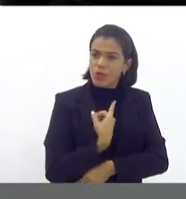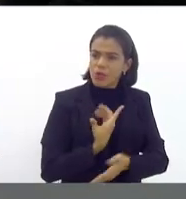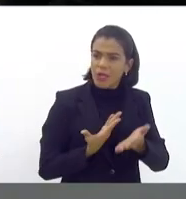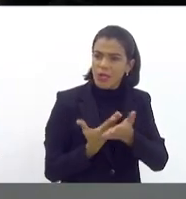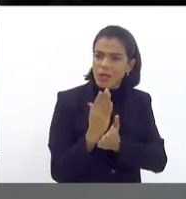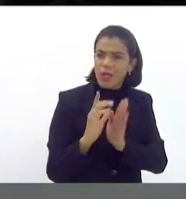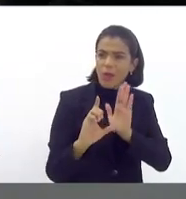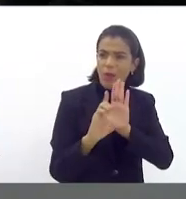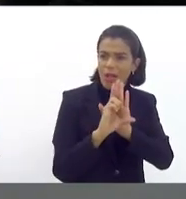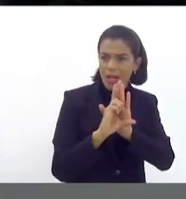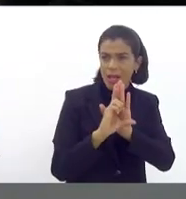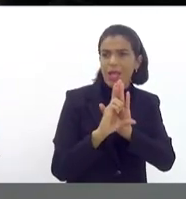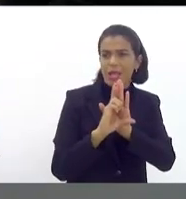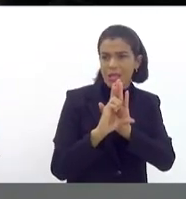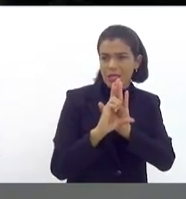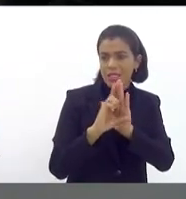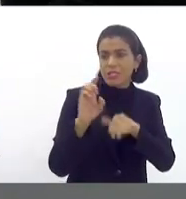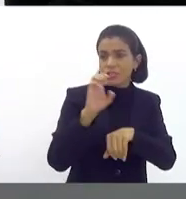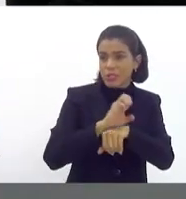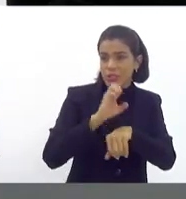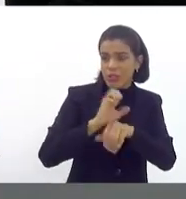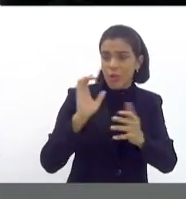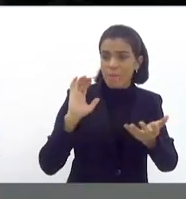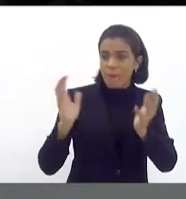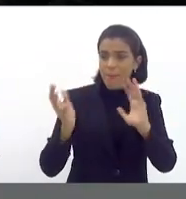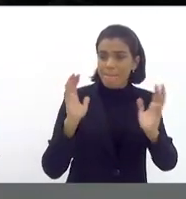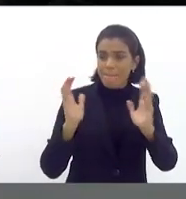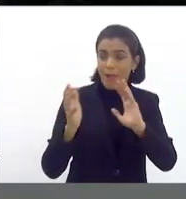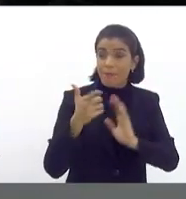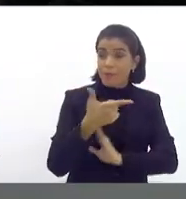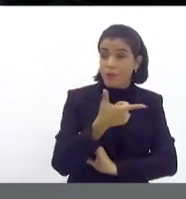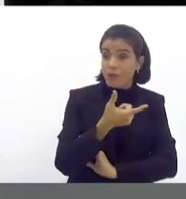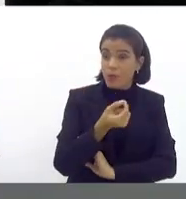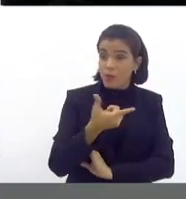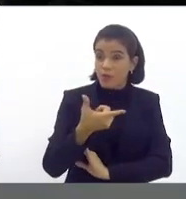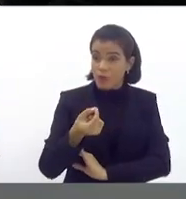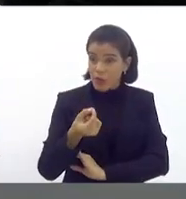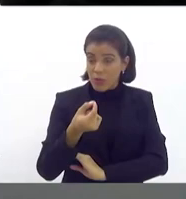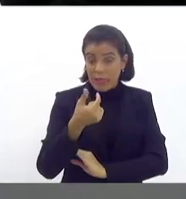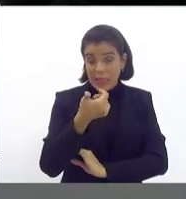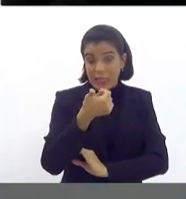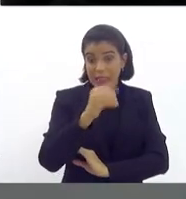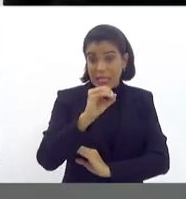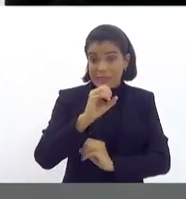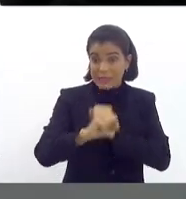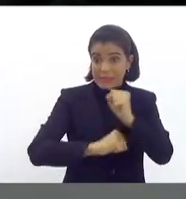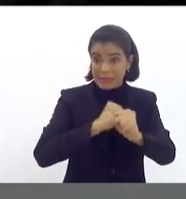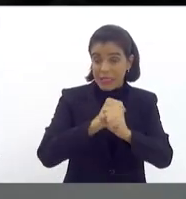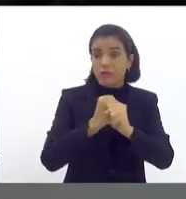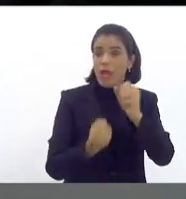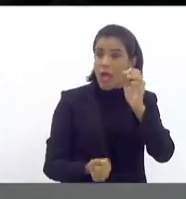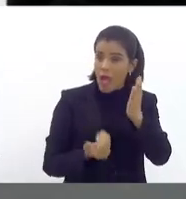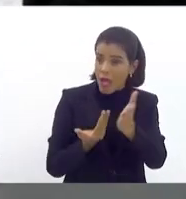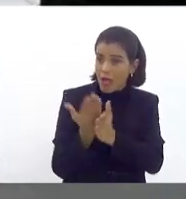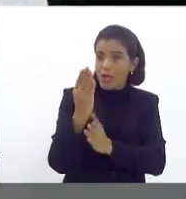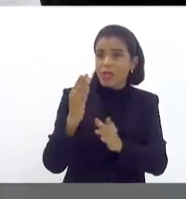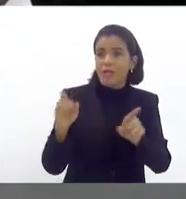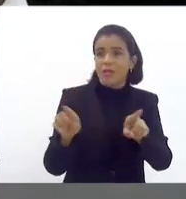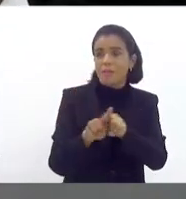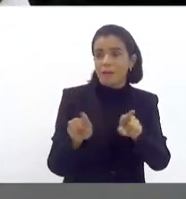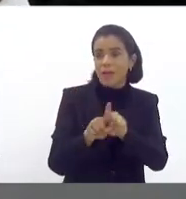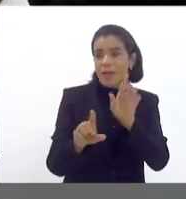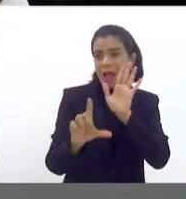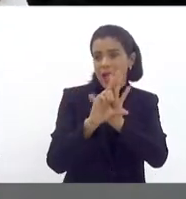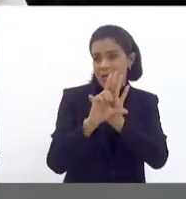a Lei Estadual de Mudanças Climáticas. Em 2020, 10 anos depois, aprovamos outra lei, atualizando a